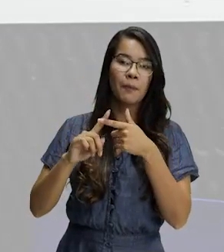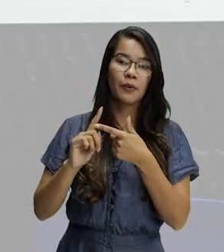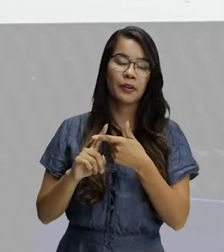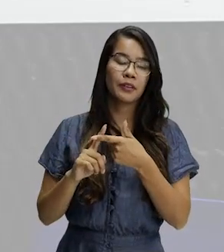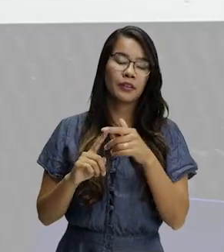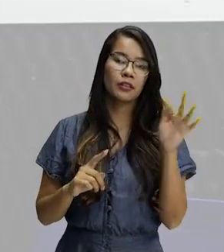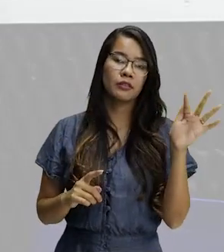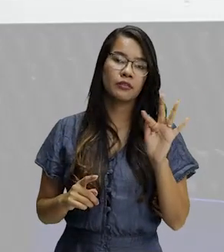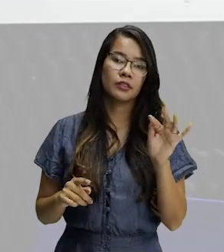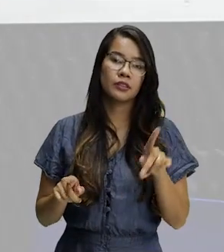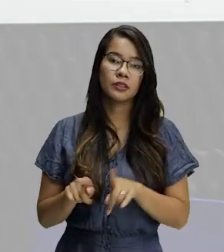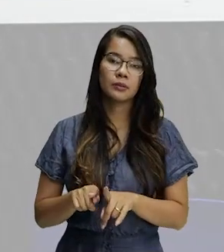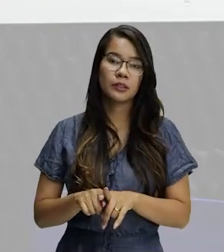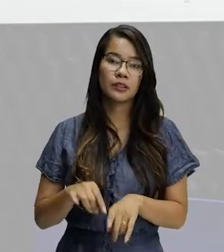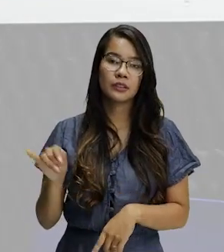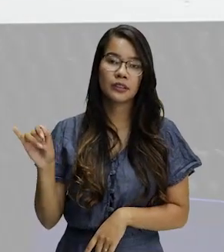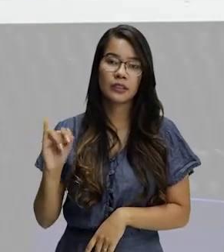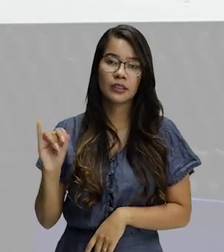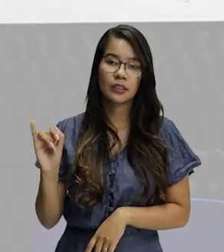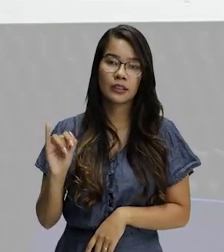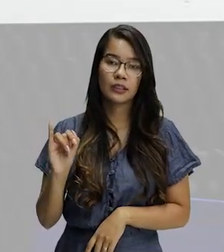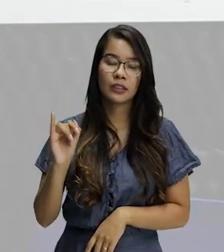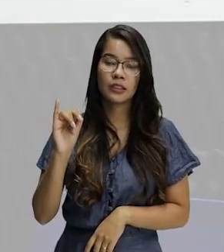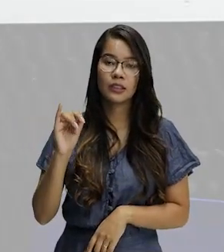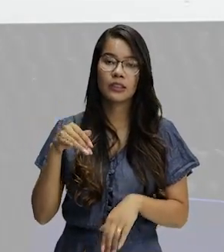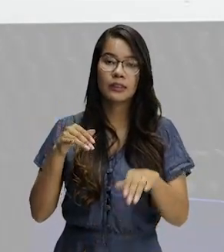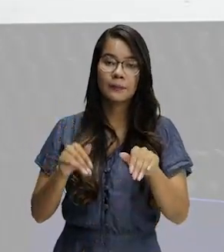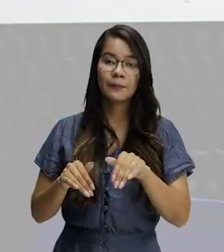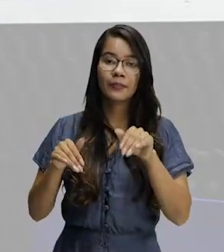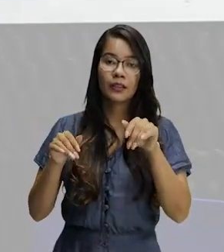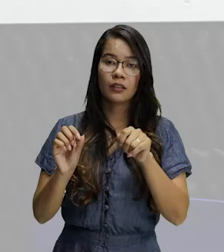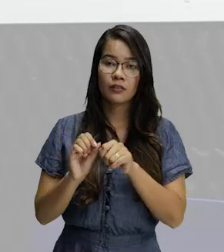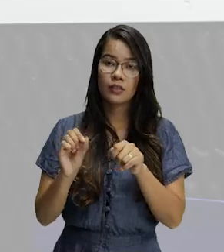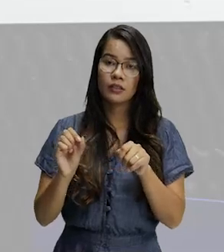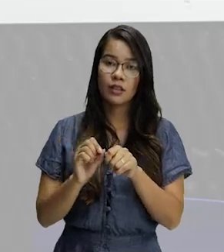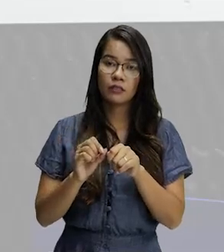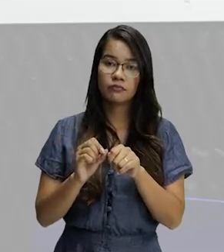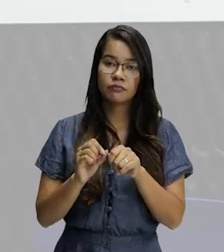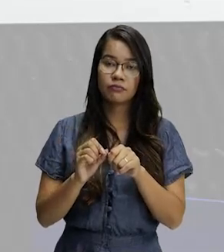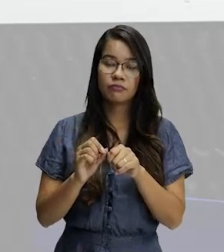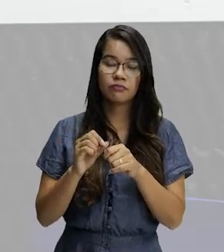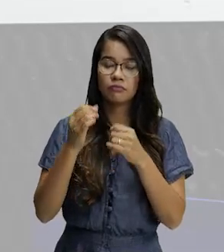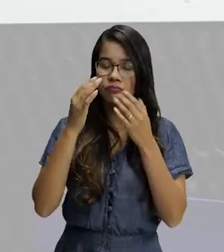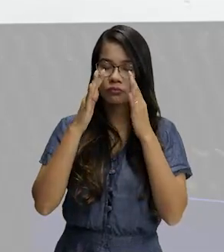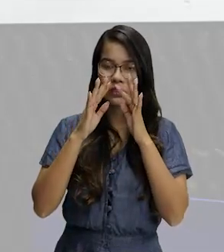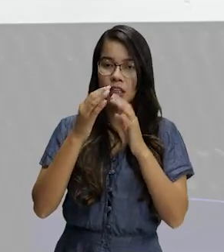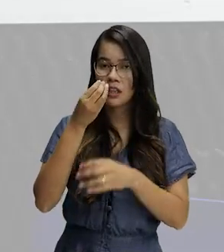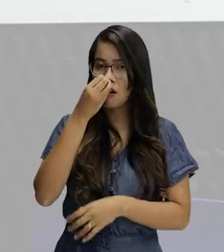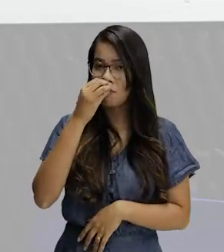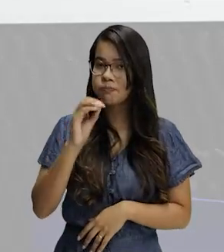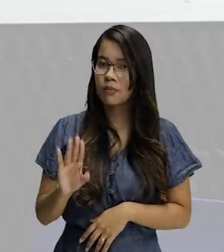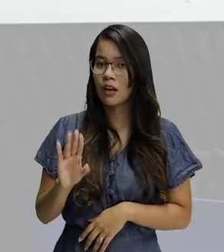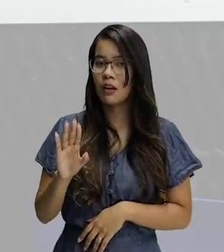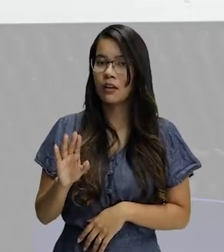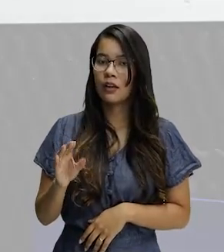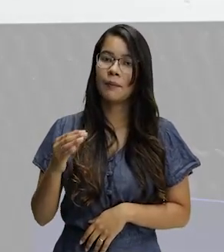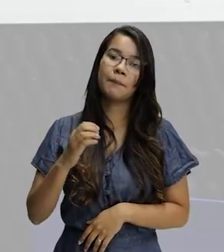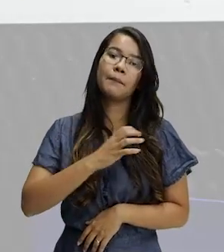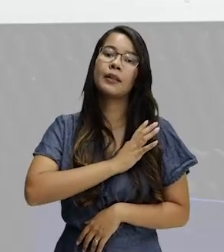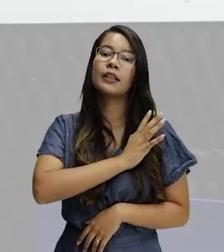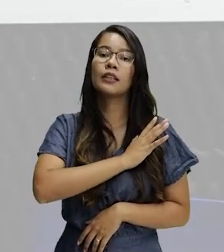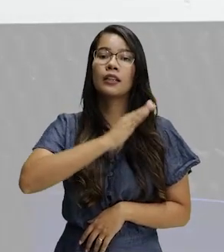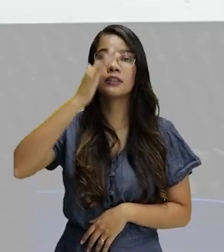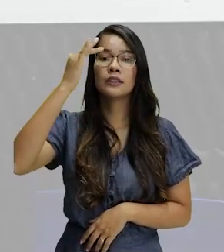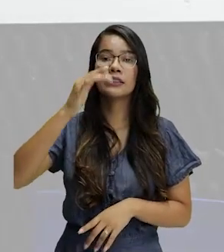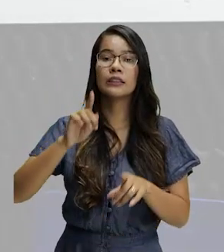literalmente, fizeram vista grossa à militarização e ao expansionismo da Alemanha nazista, que desde o começo de